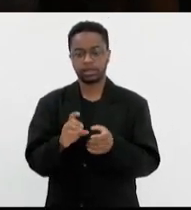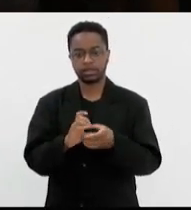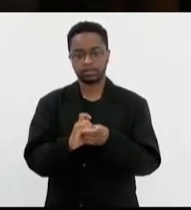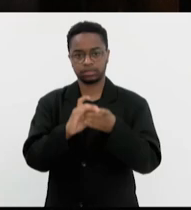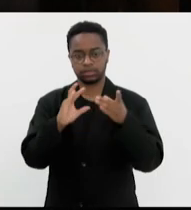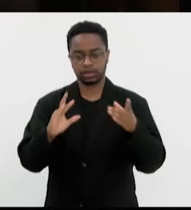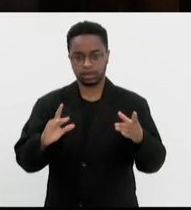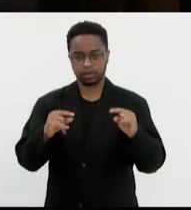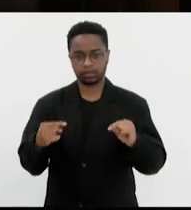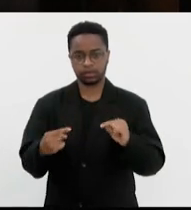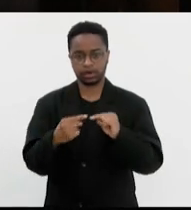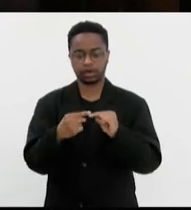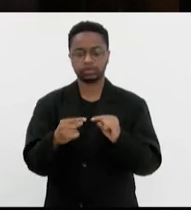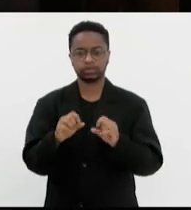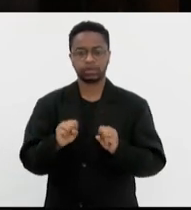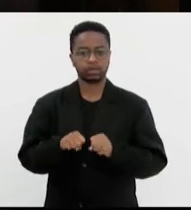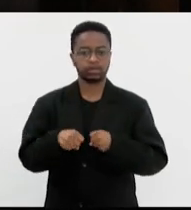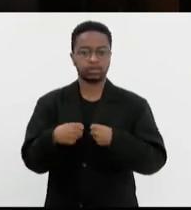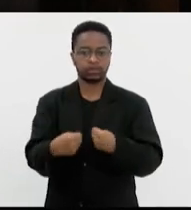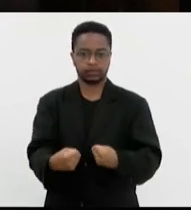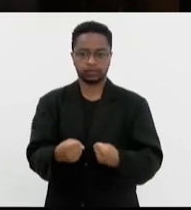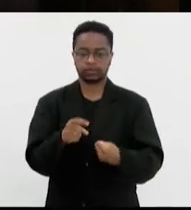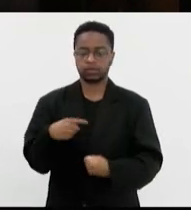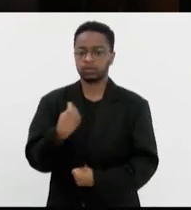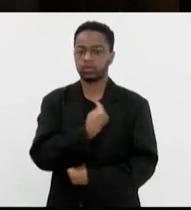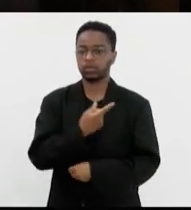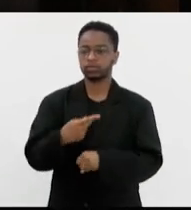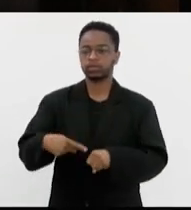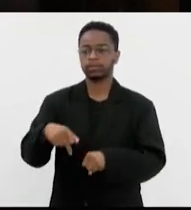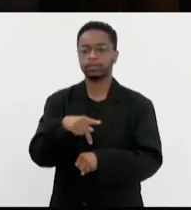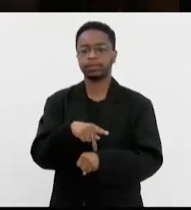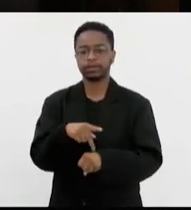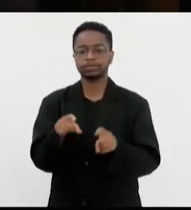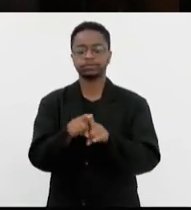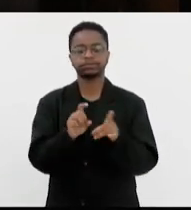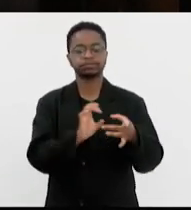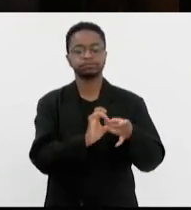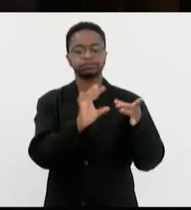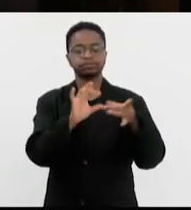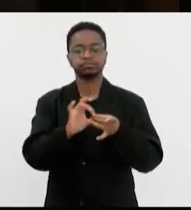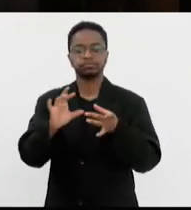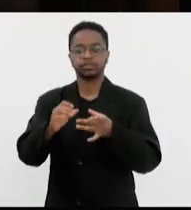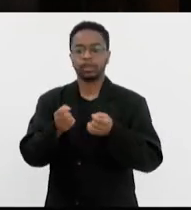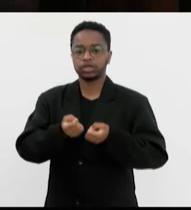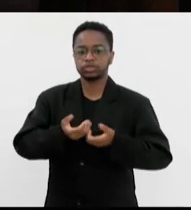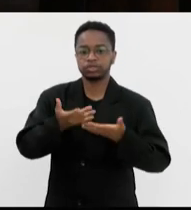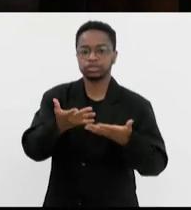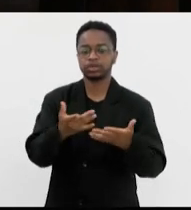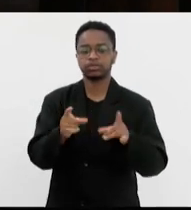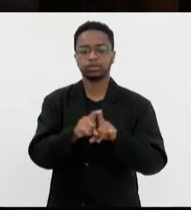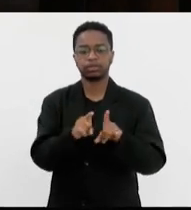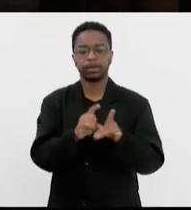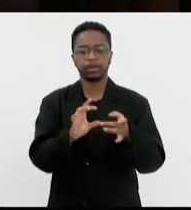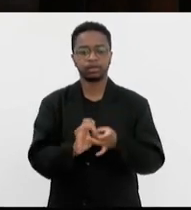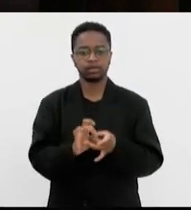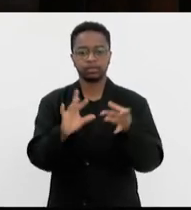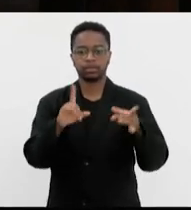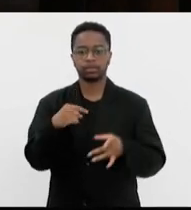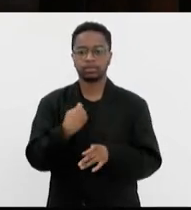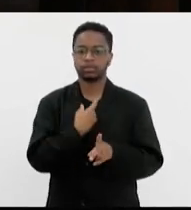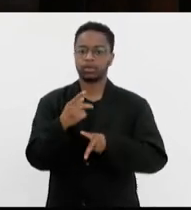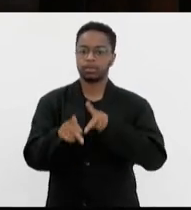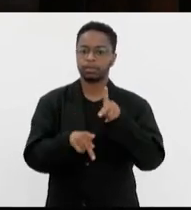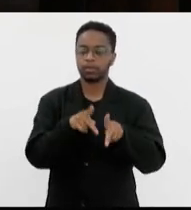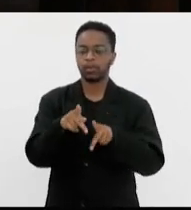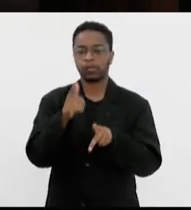democrático em defesa do nosso país, das liberdades de expressão, da liberdade do nosso povo de